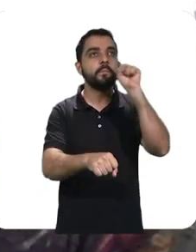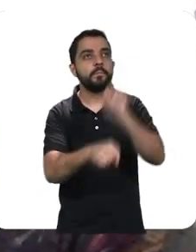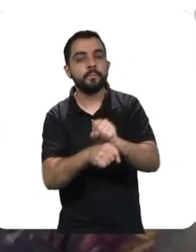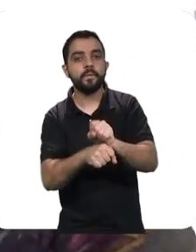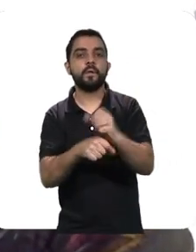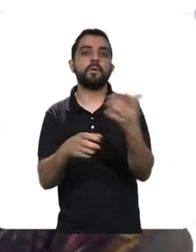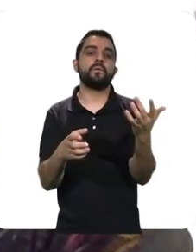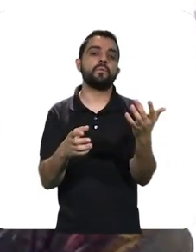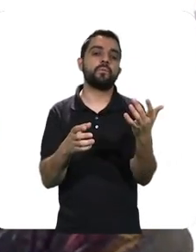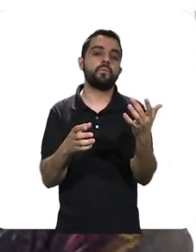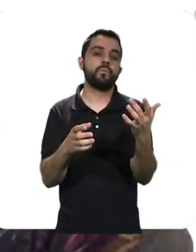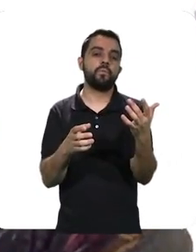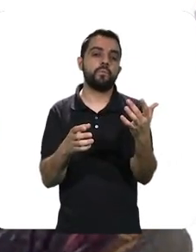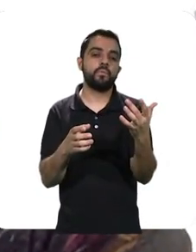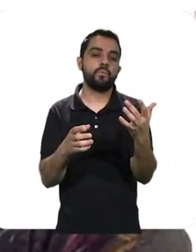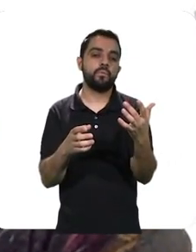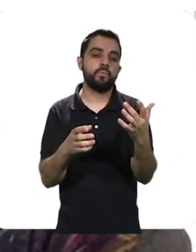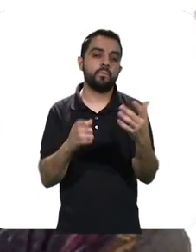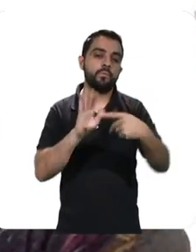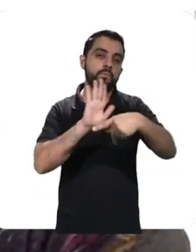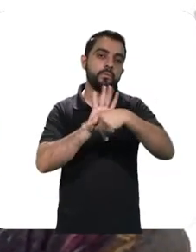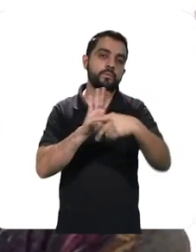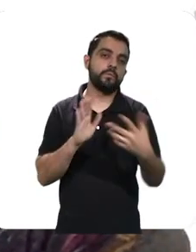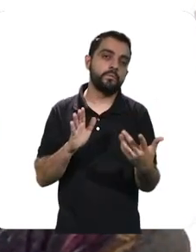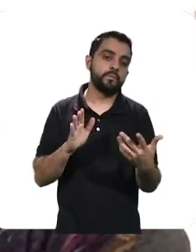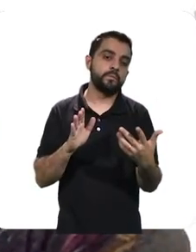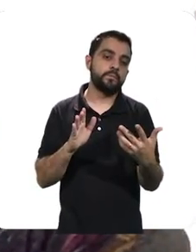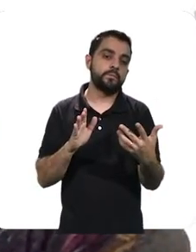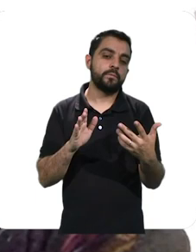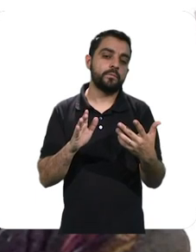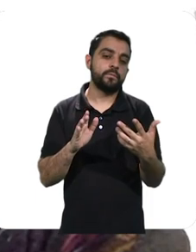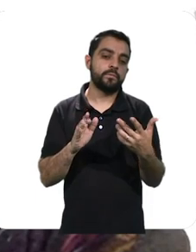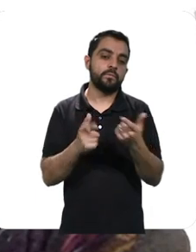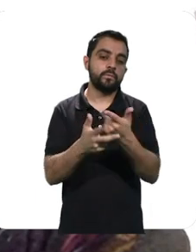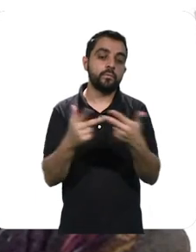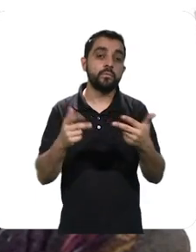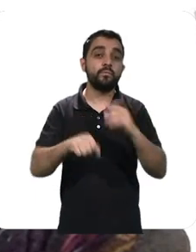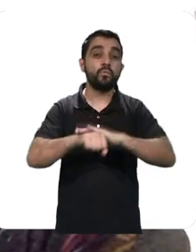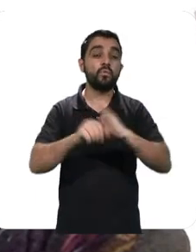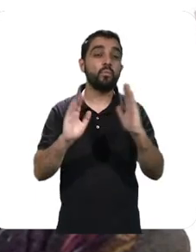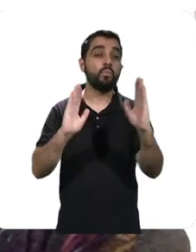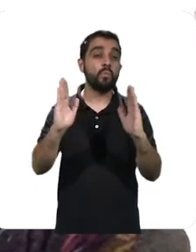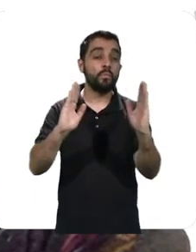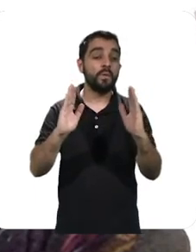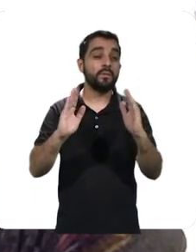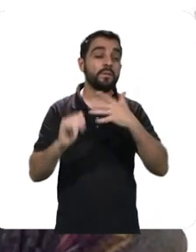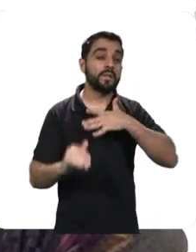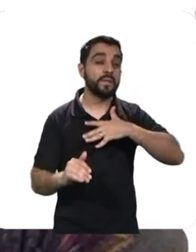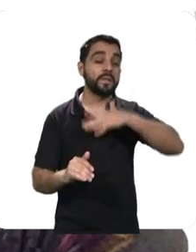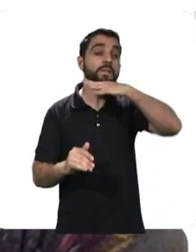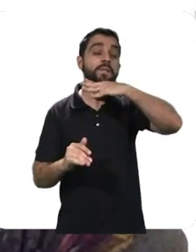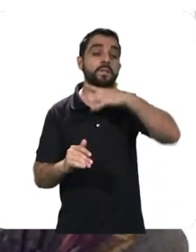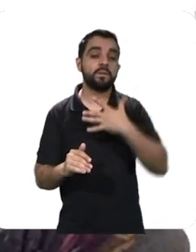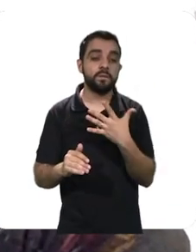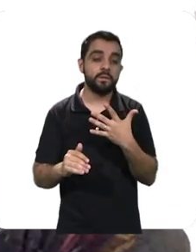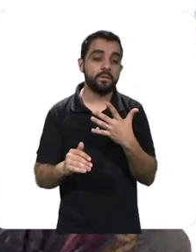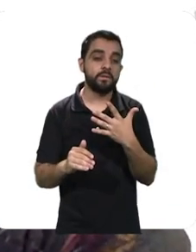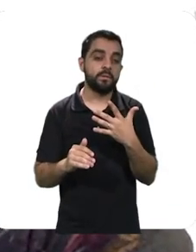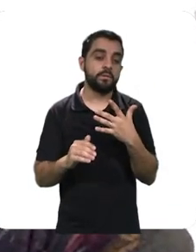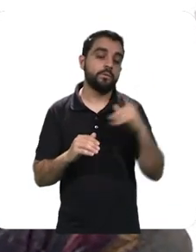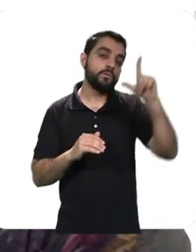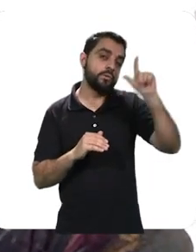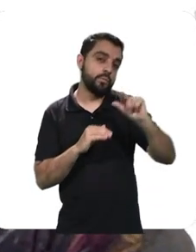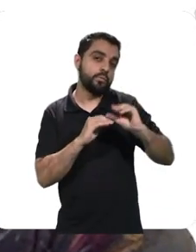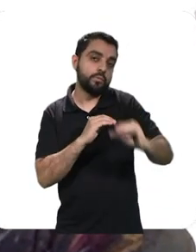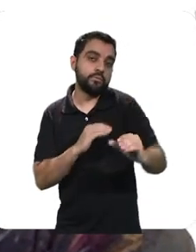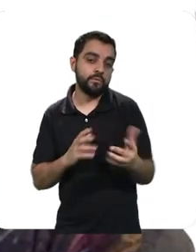estagnação em termos de... que foi bem no momento da crise e nesse momento de neoliberalismo mais